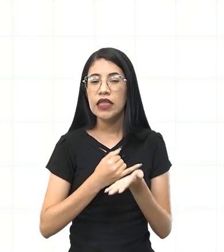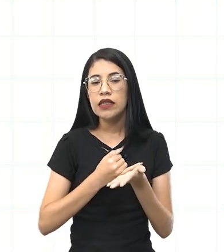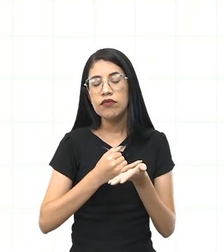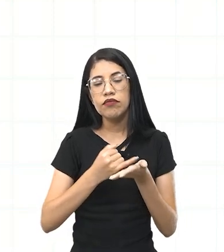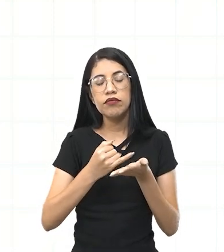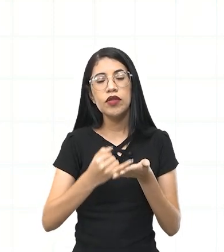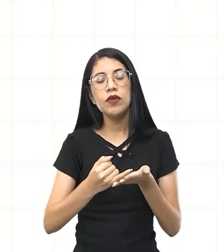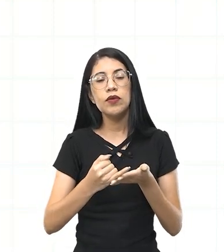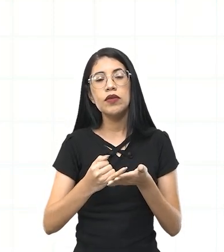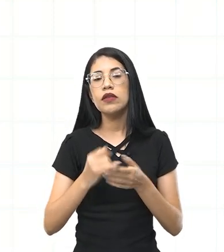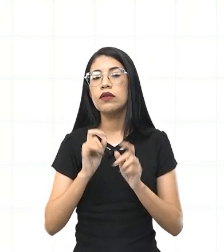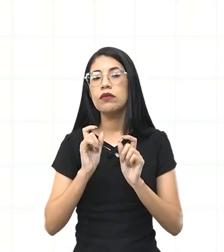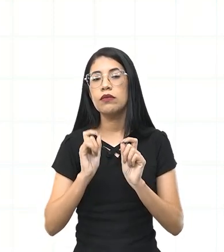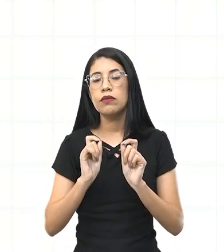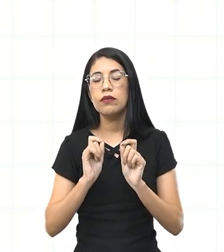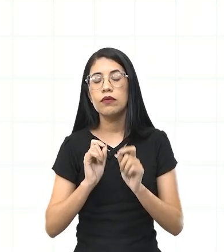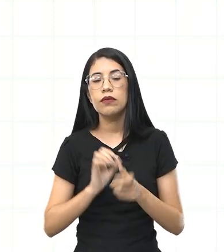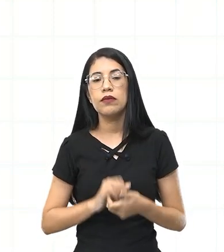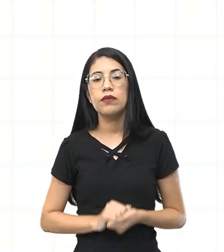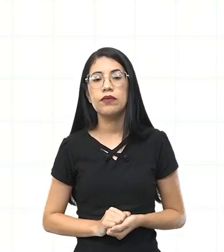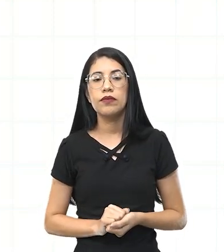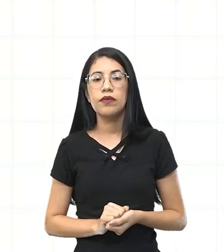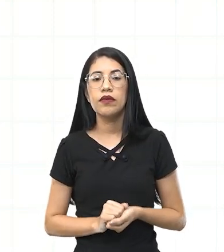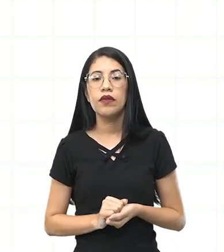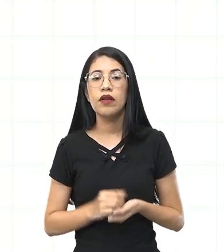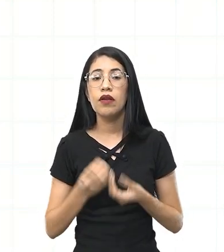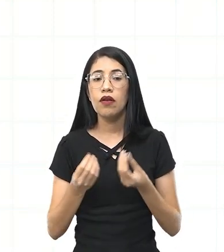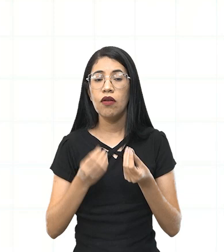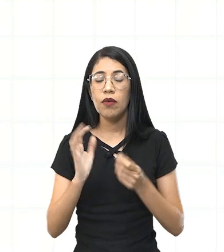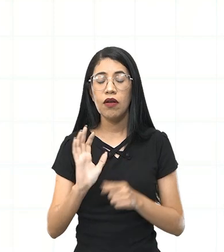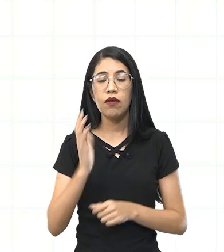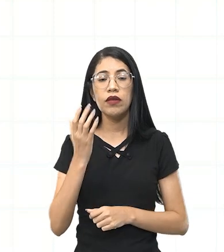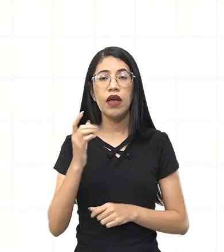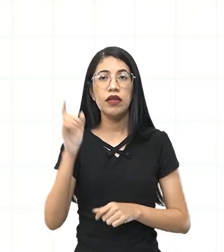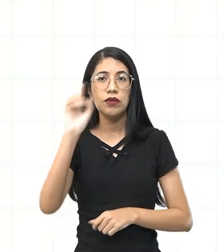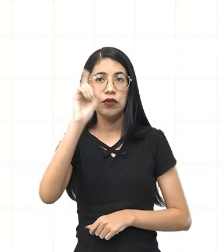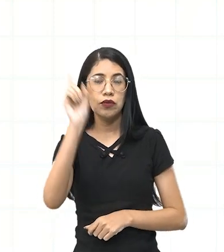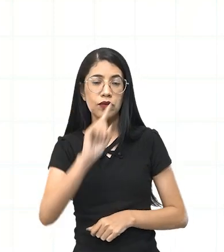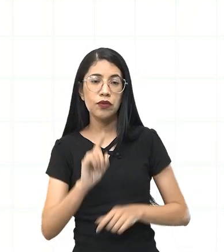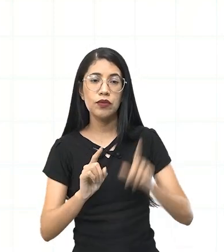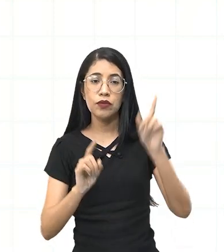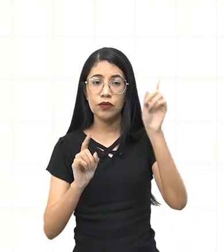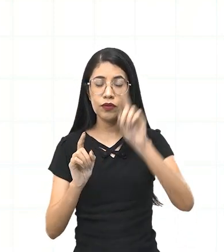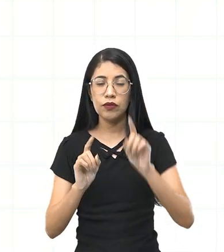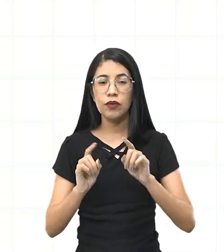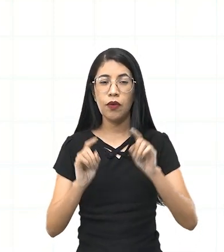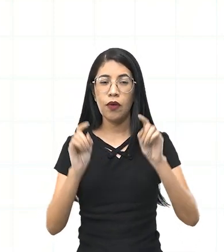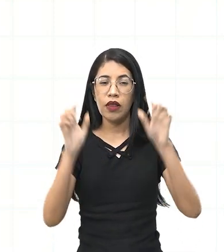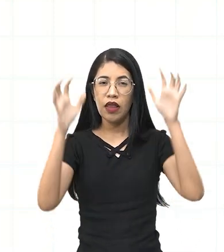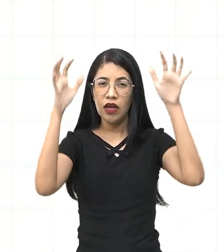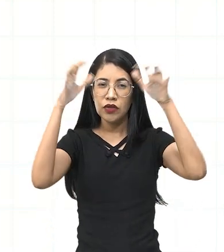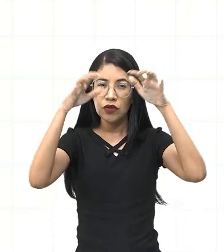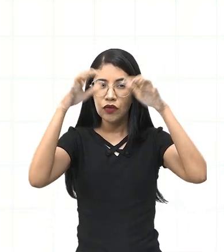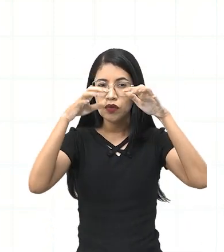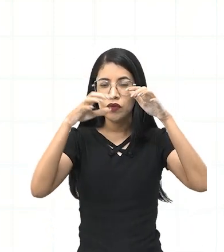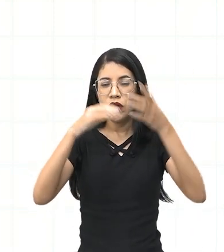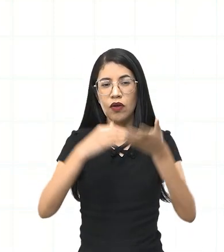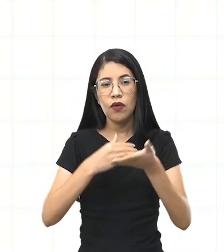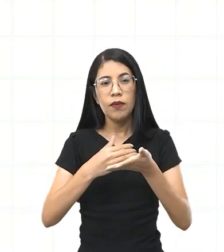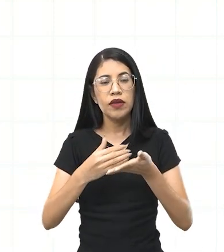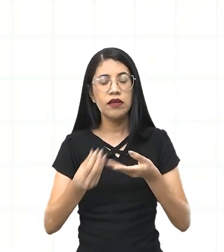né, da questão do posicionamento do raio no momento em que a chuva ainda está se formando. Então